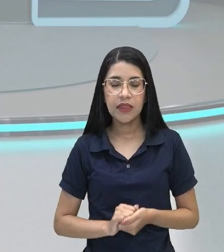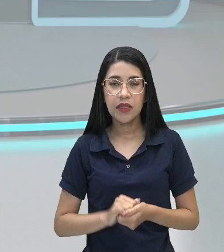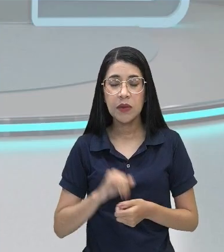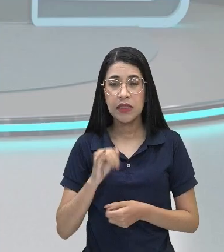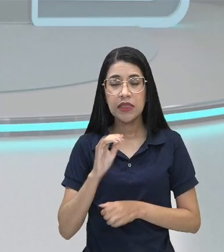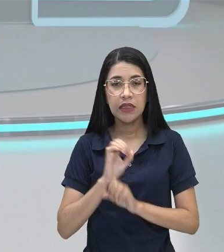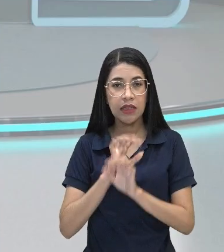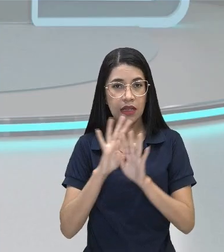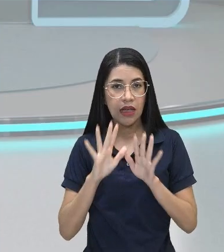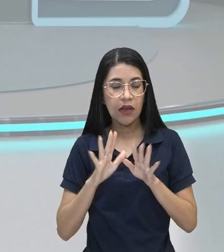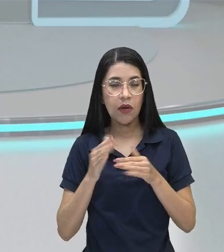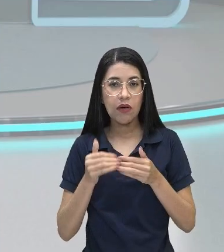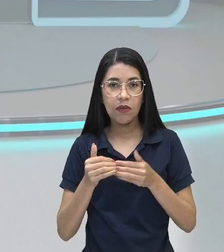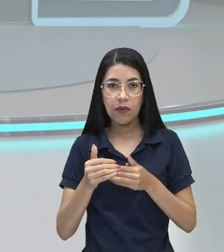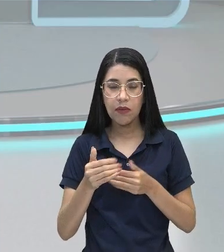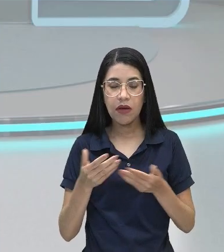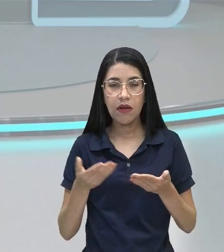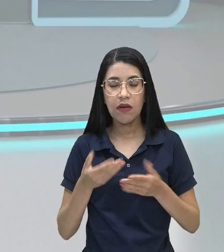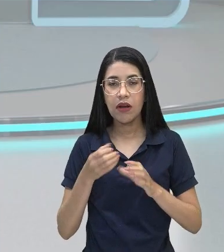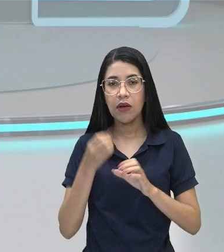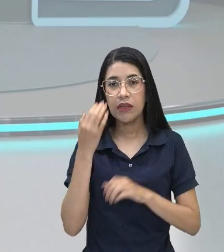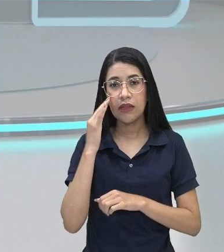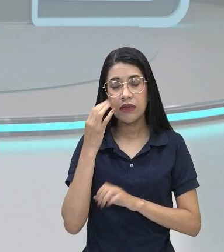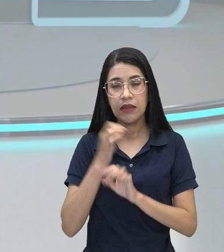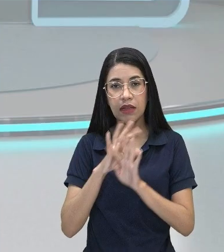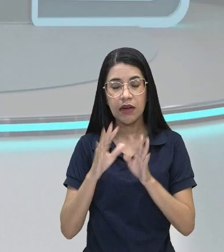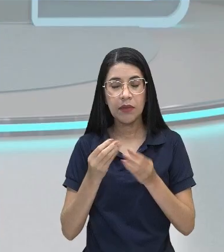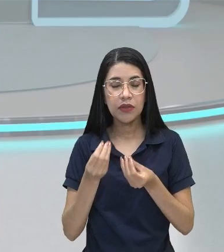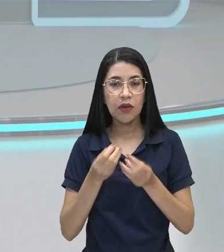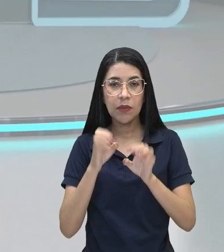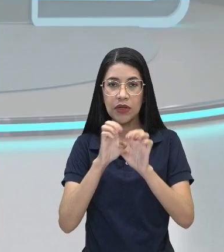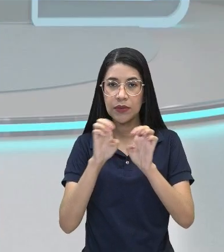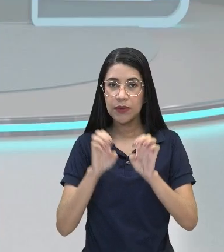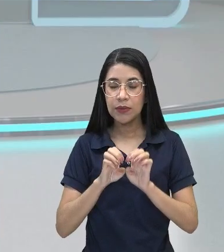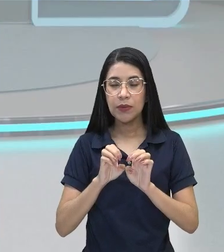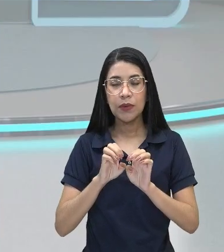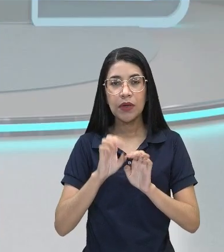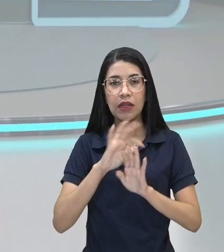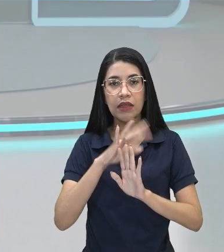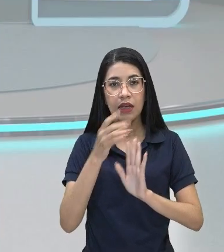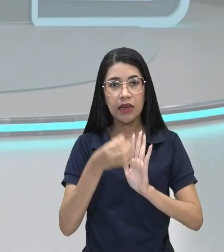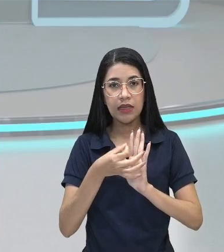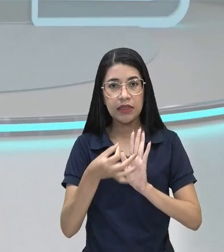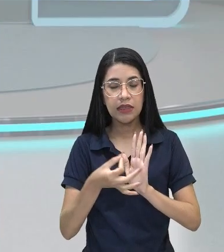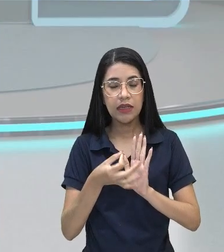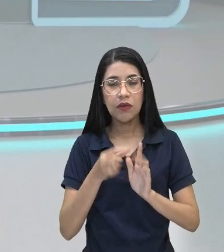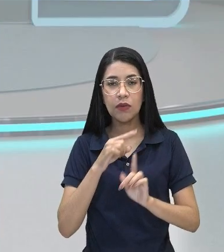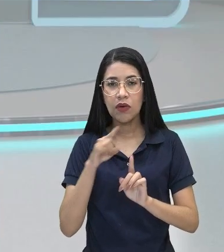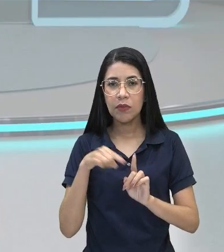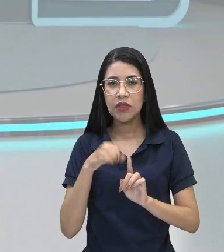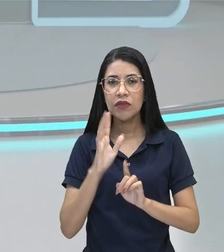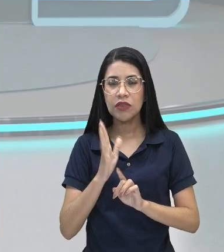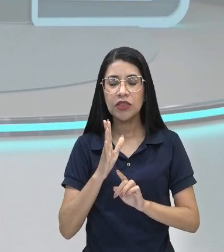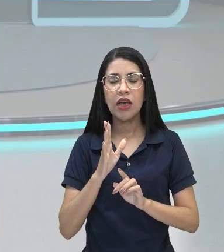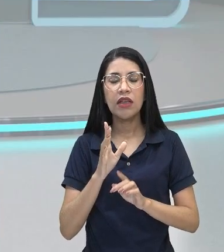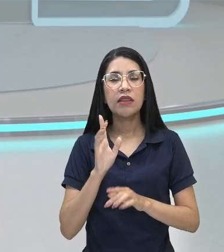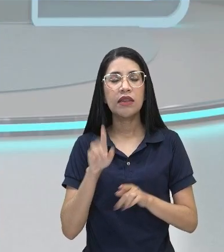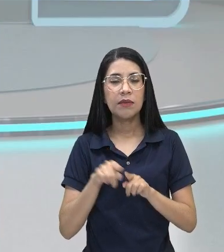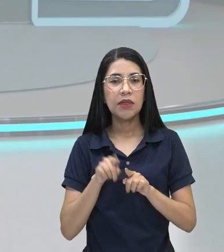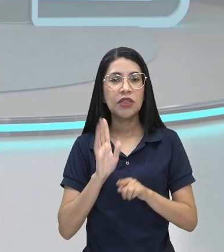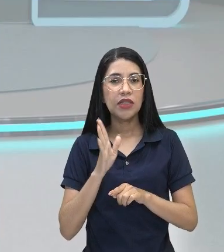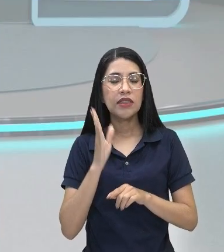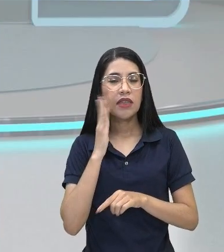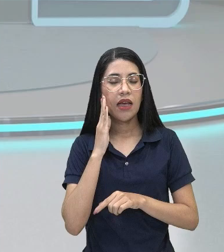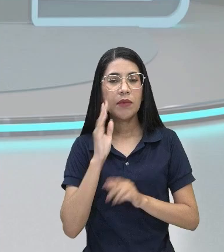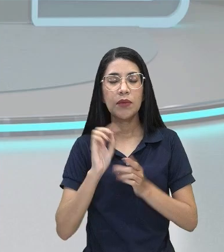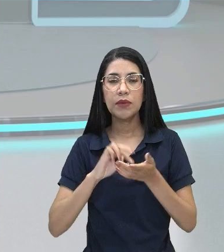ficou, vamos então compreender agora a estrutura da resenha. Você já viu qual é a objetividade, o que é a resenha,